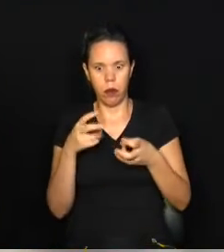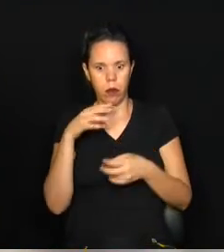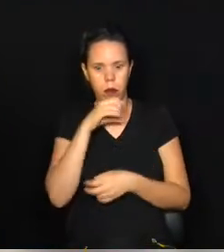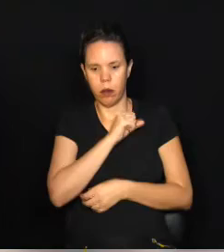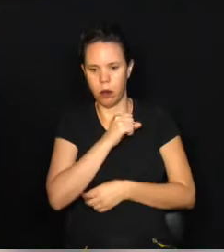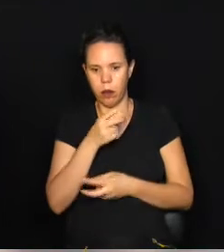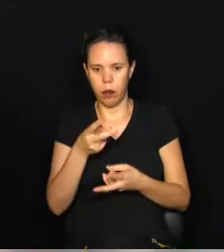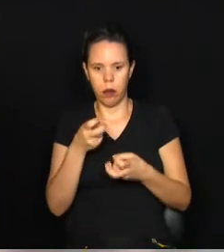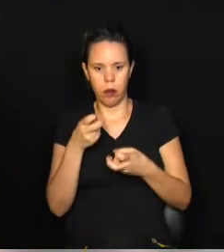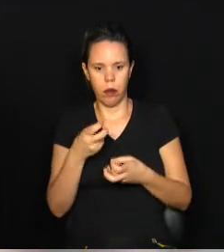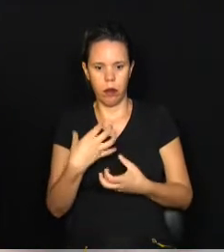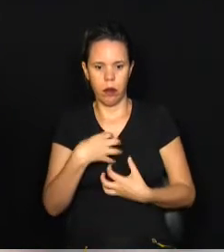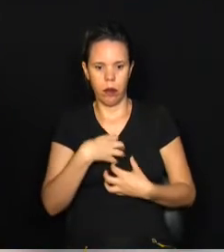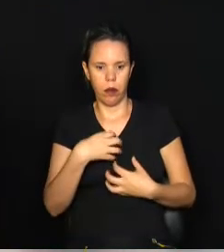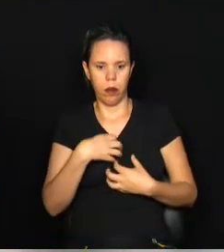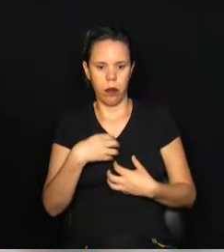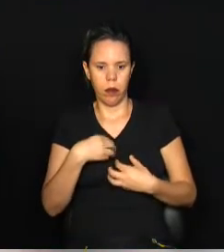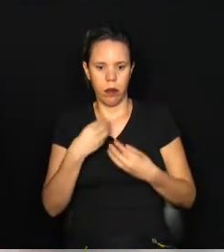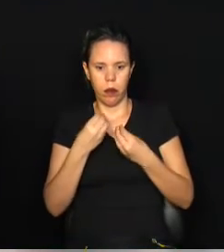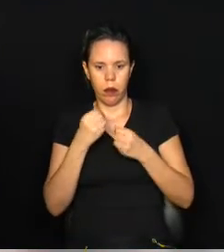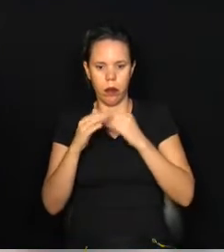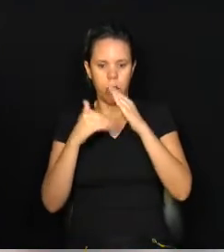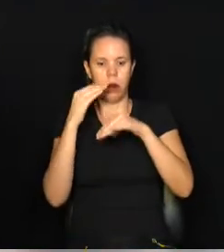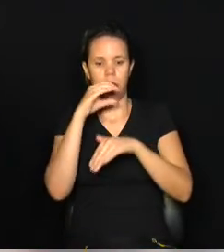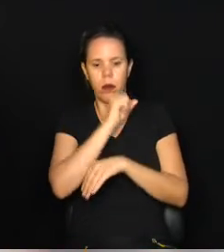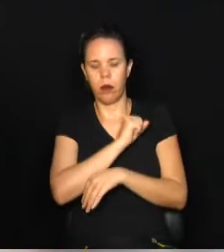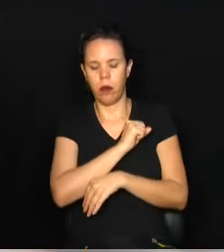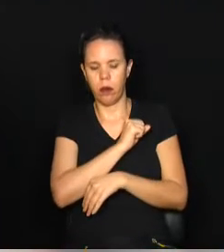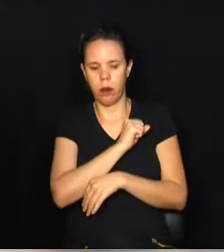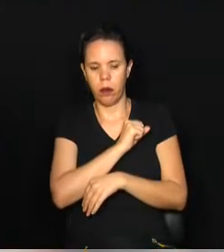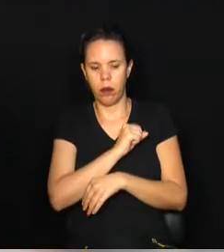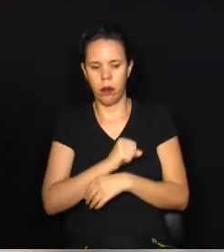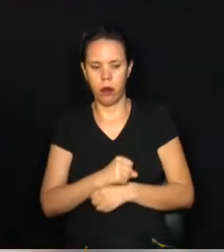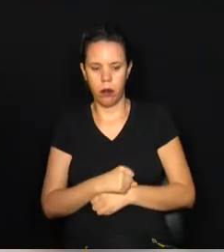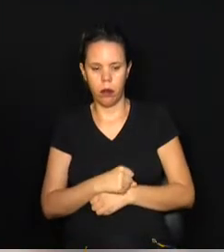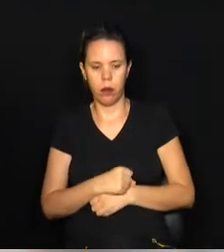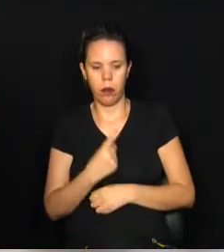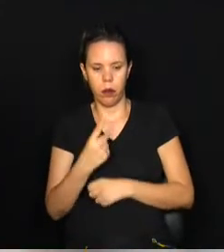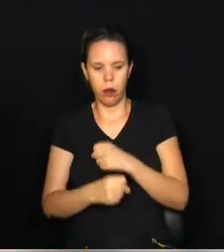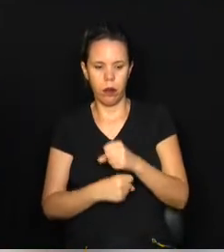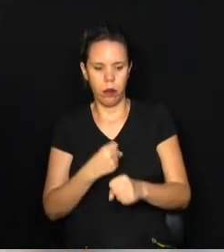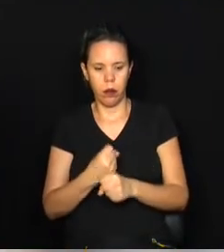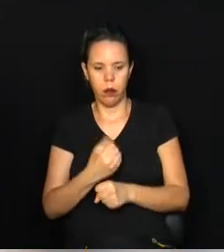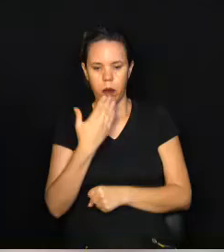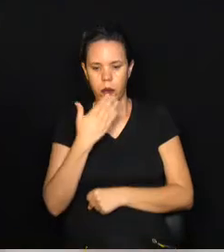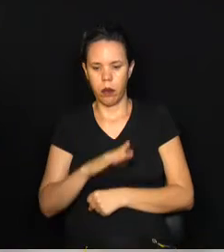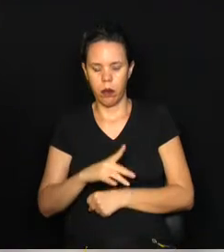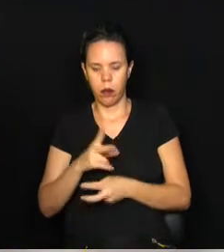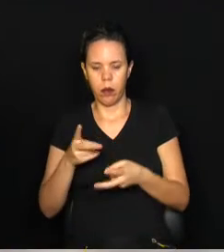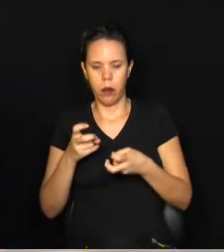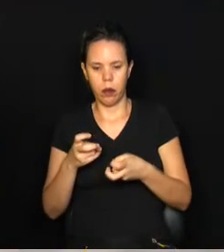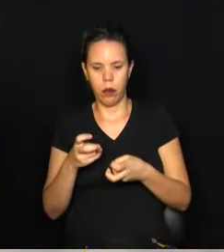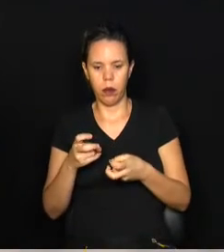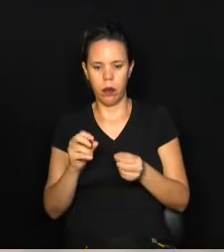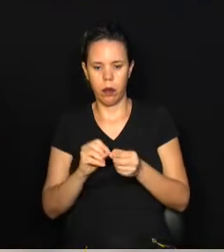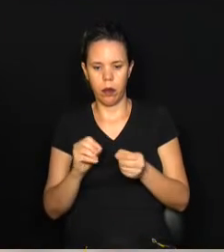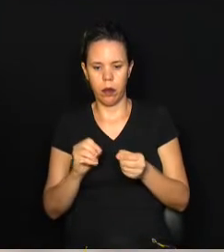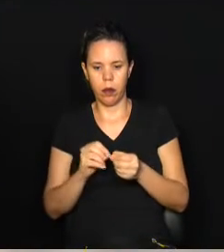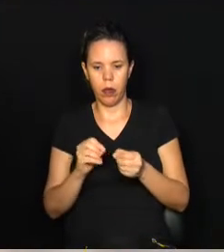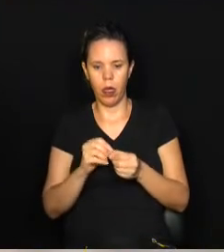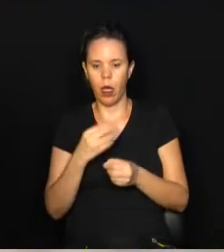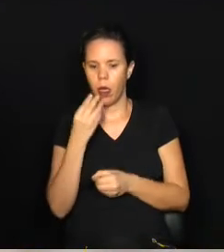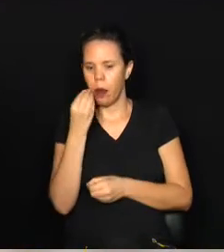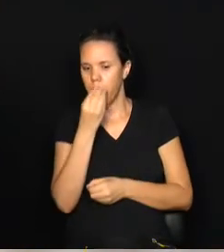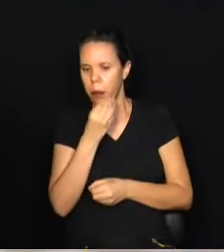É um dos sentidos que se desenvolvem mais rápido. Com 1 ano, a criança observa muito, por isso que ela faz muita mímica, ela